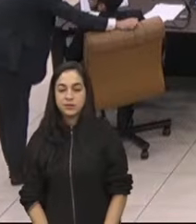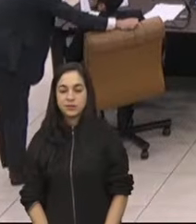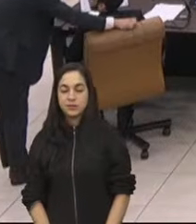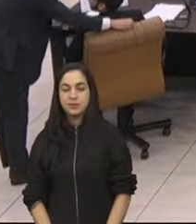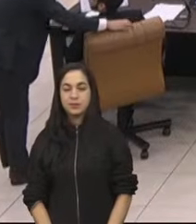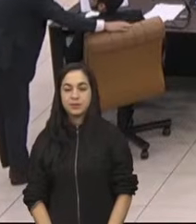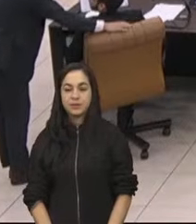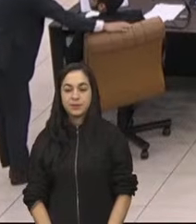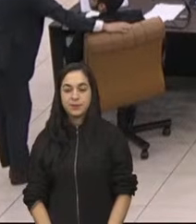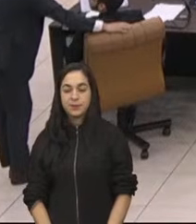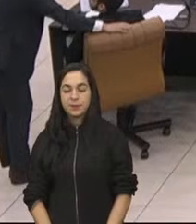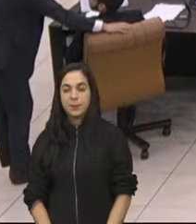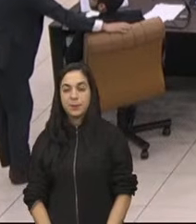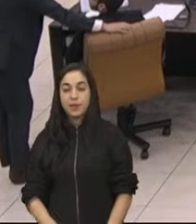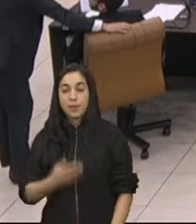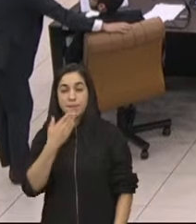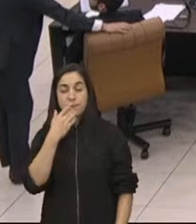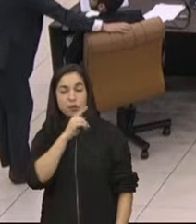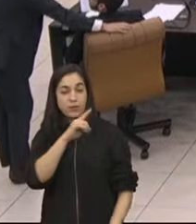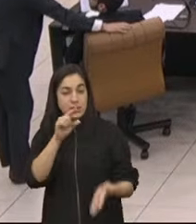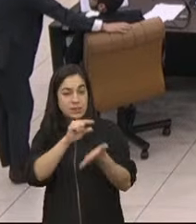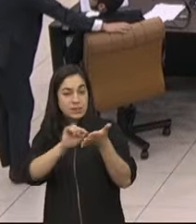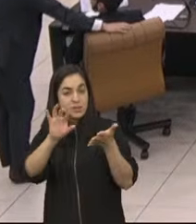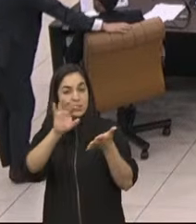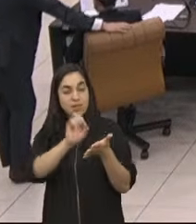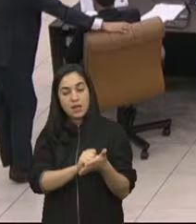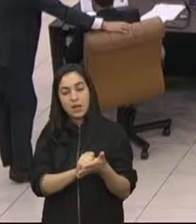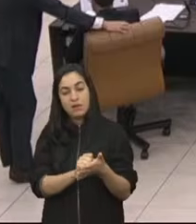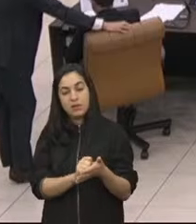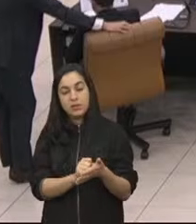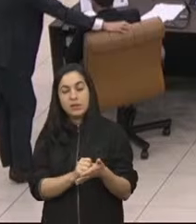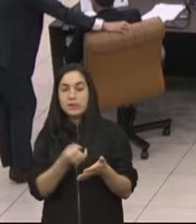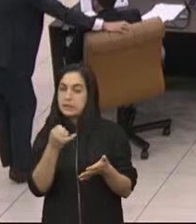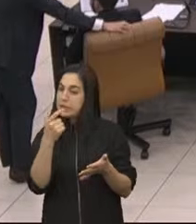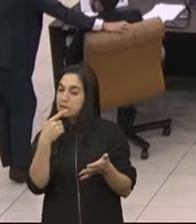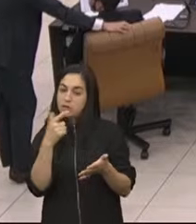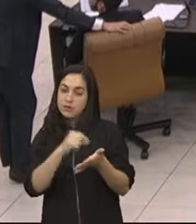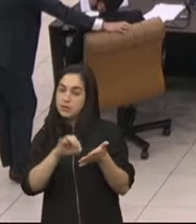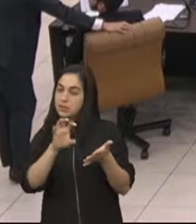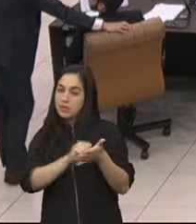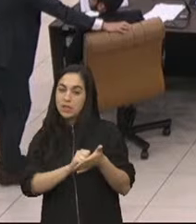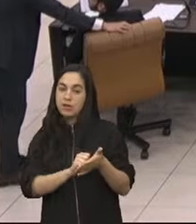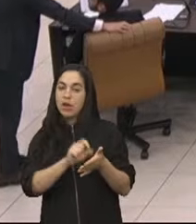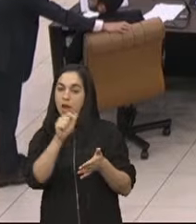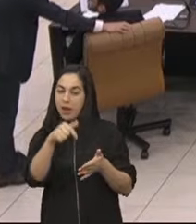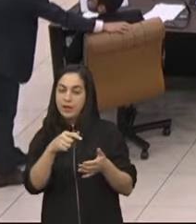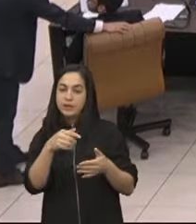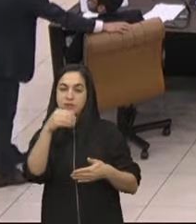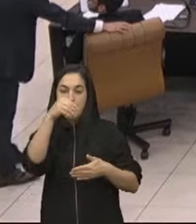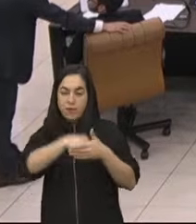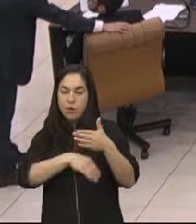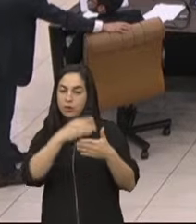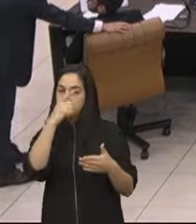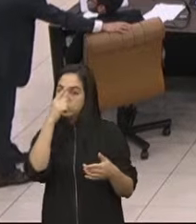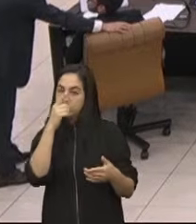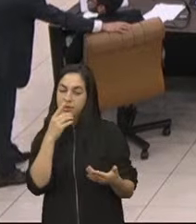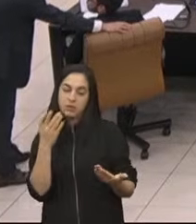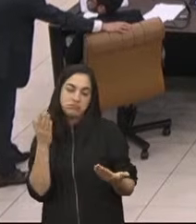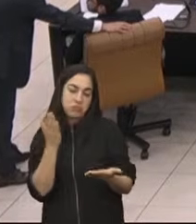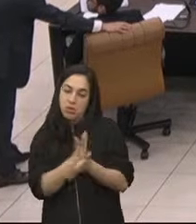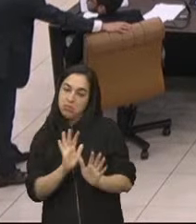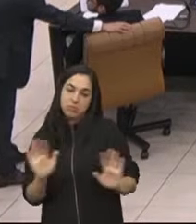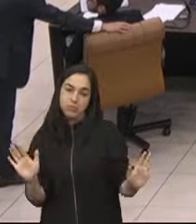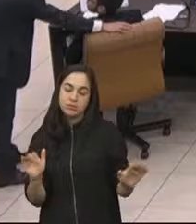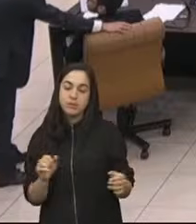Pessoal, peço que se inscreva aí, senão eu vou encerrar a votação. Luiz Flávio. Quero